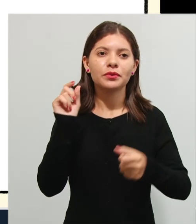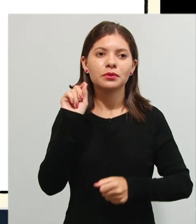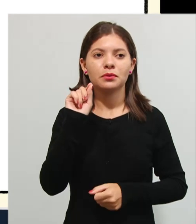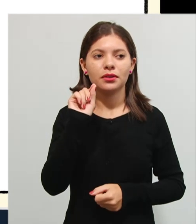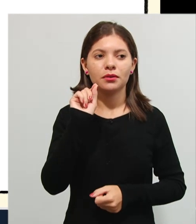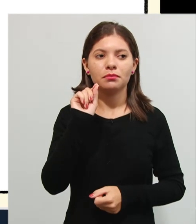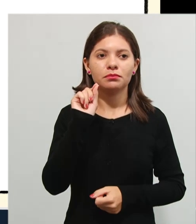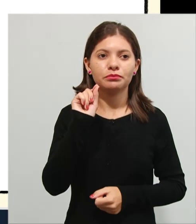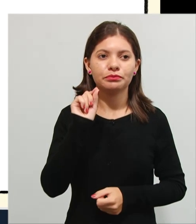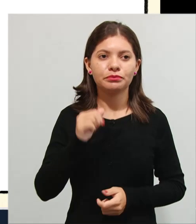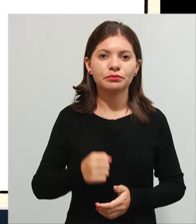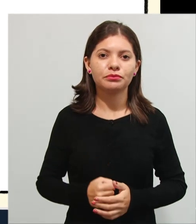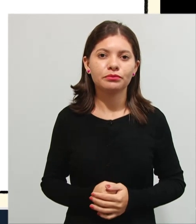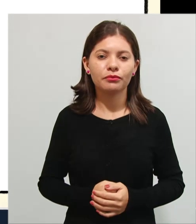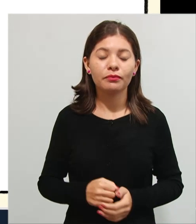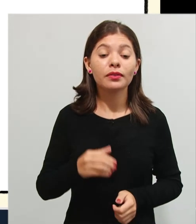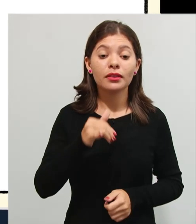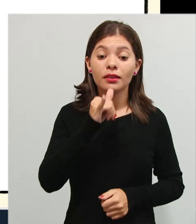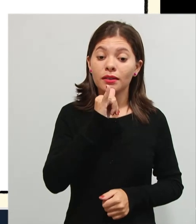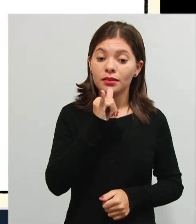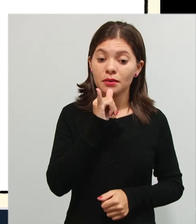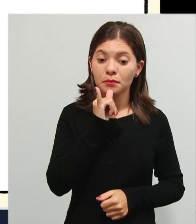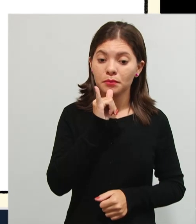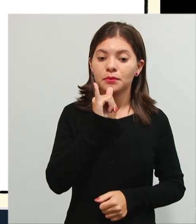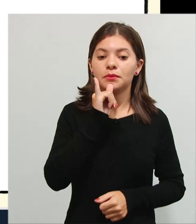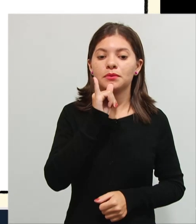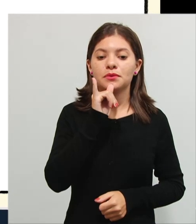uma possibilidade de